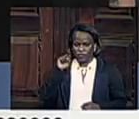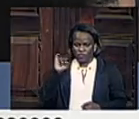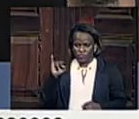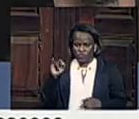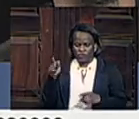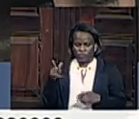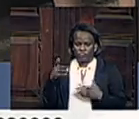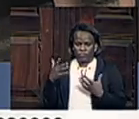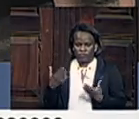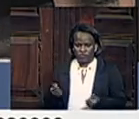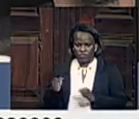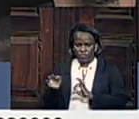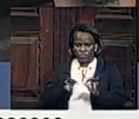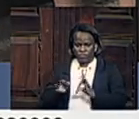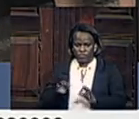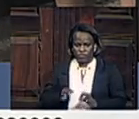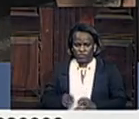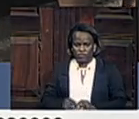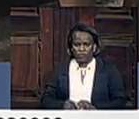favorável ao projeto.